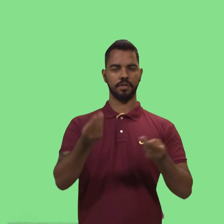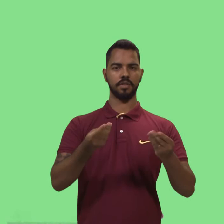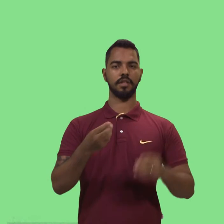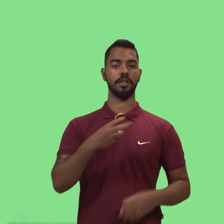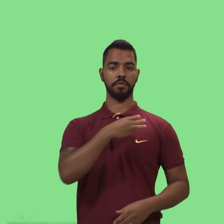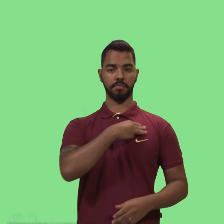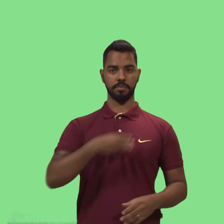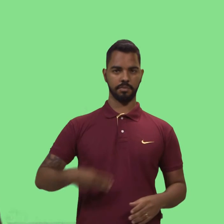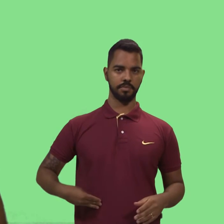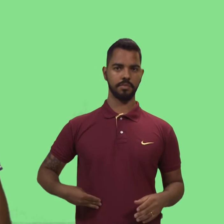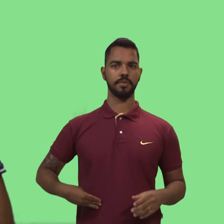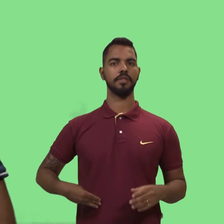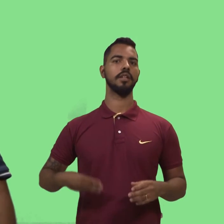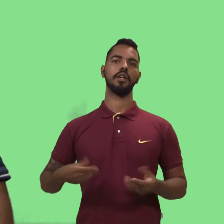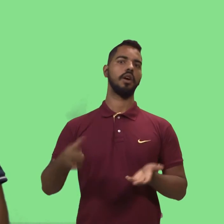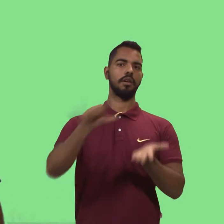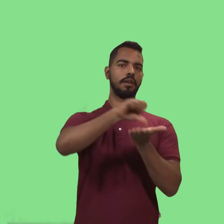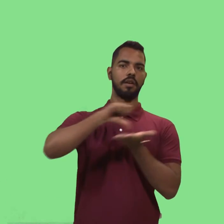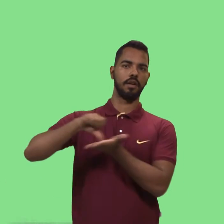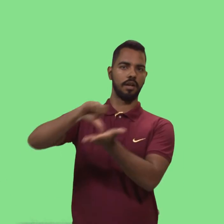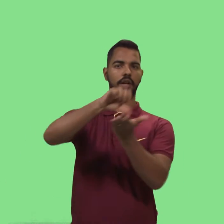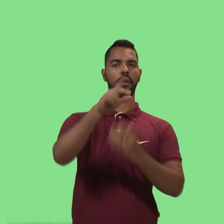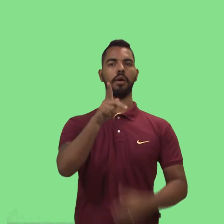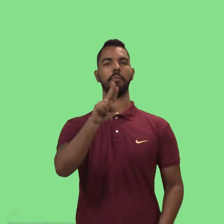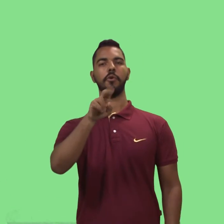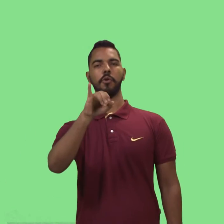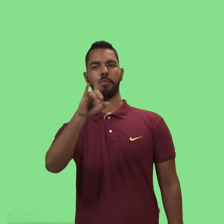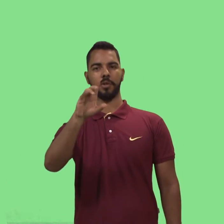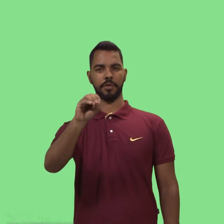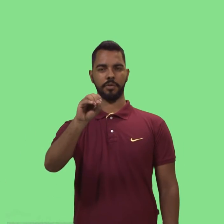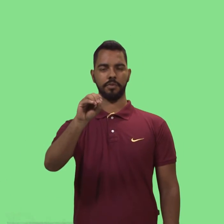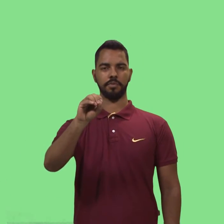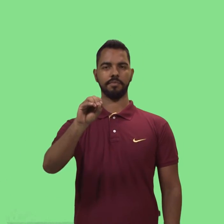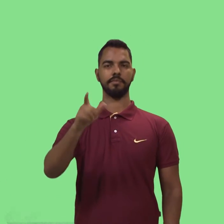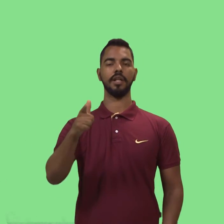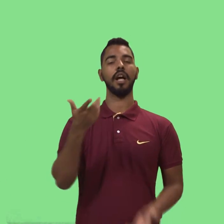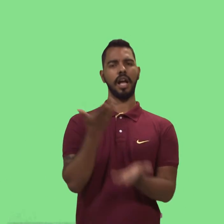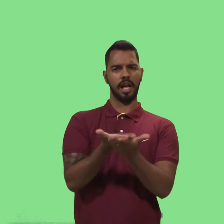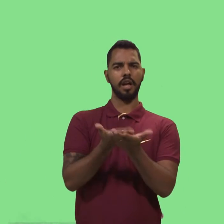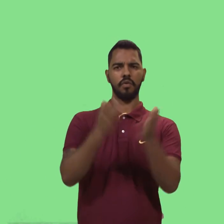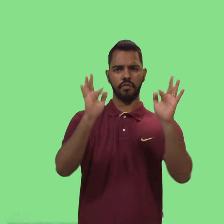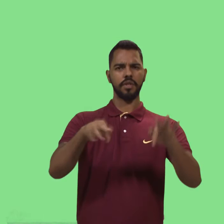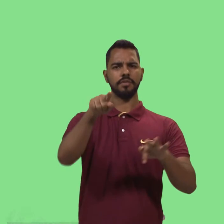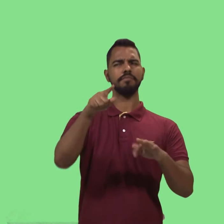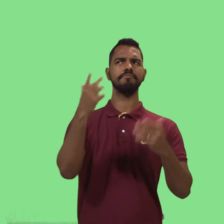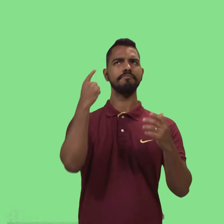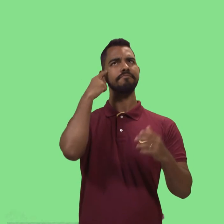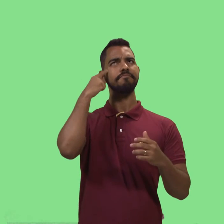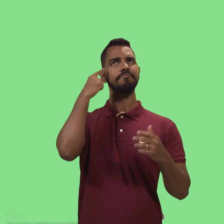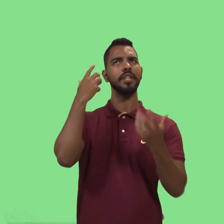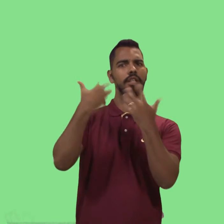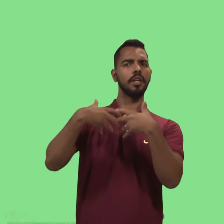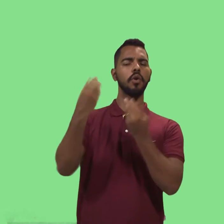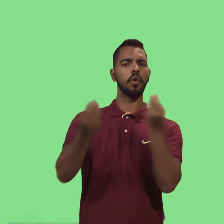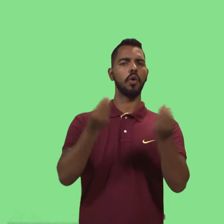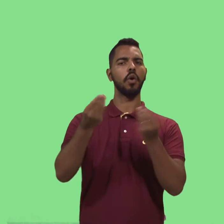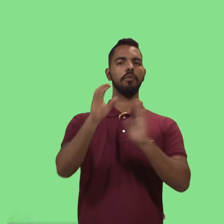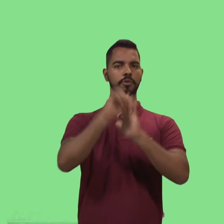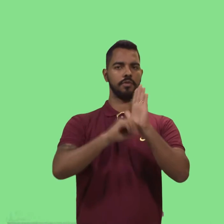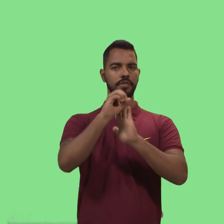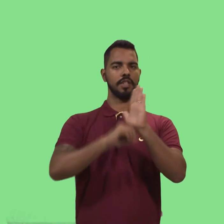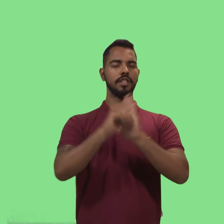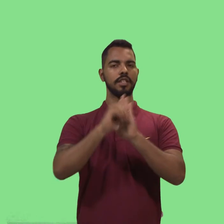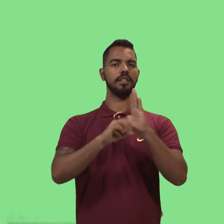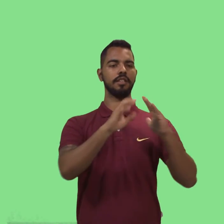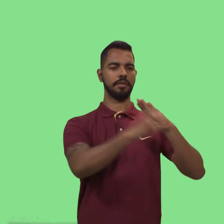públicos. Ao final dessa aula, você vai distinguir o ofício de outros textos que circulam no meio empresarial. O ofício é um